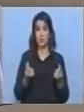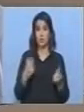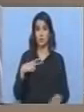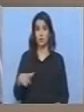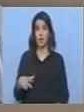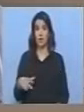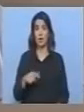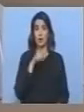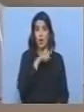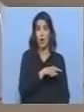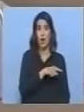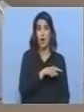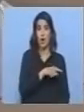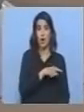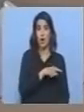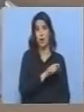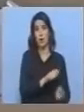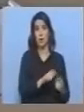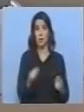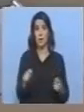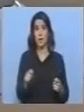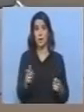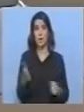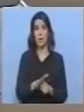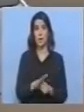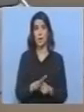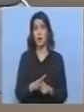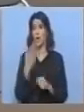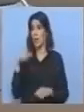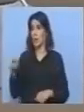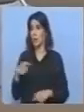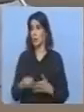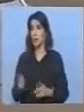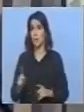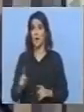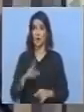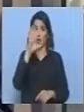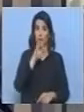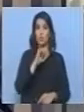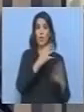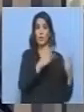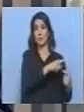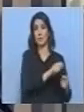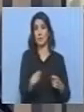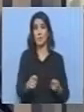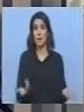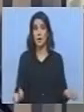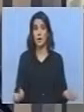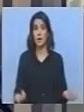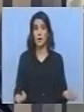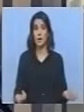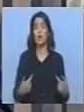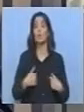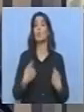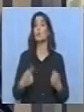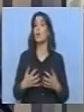tenha condições de substituir completamente aquilo que são as propinas que são pagas pelos estudantes por dotação do Orçamento de Estado. O que eu tenho as maiores dúvidas